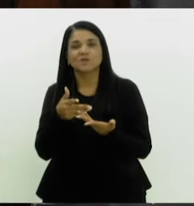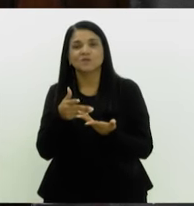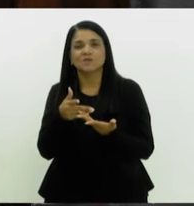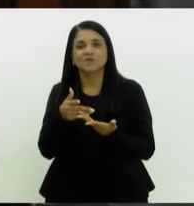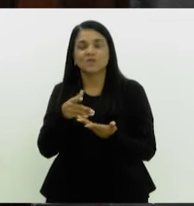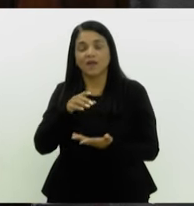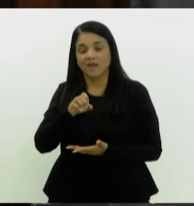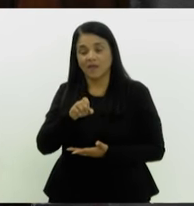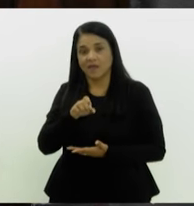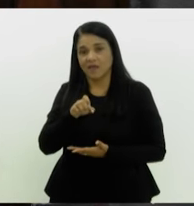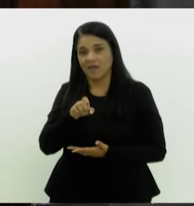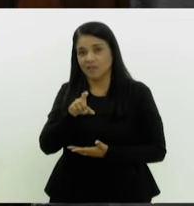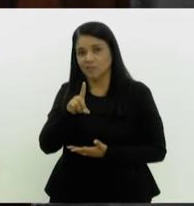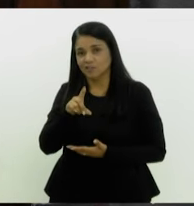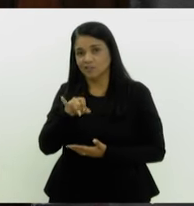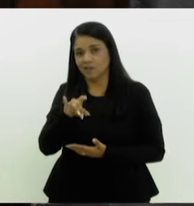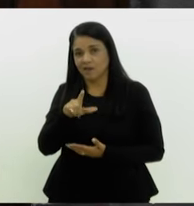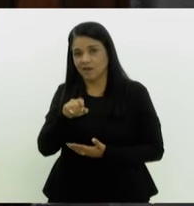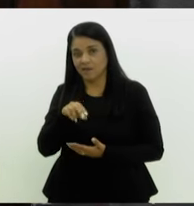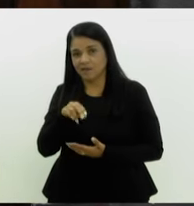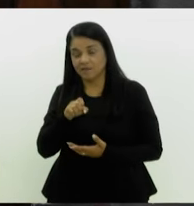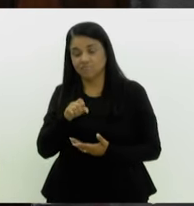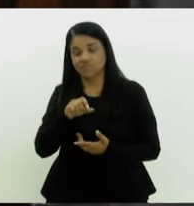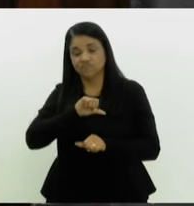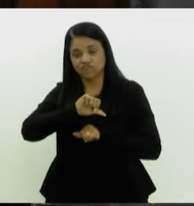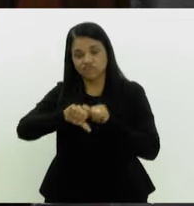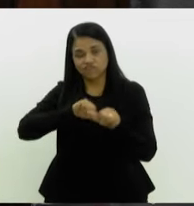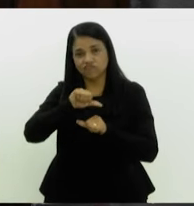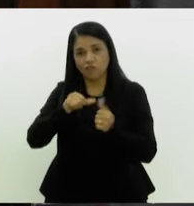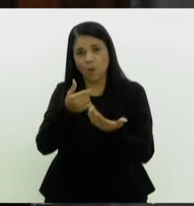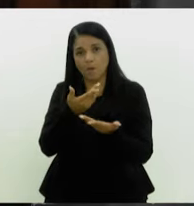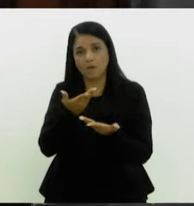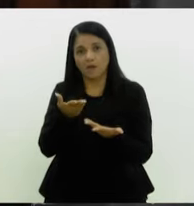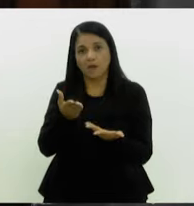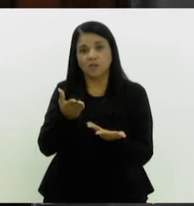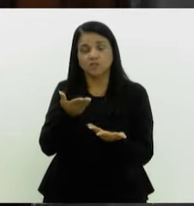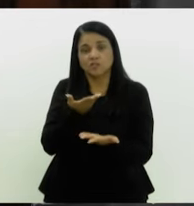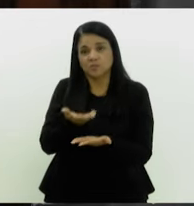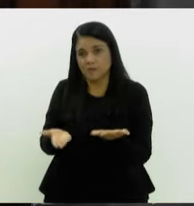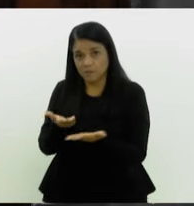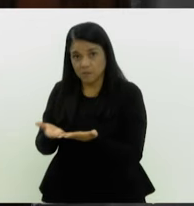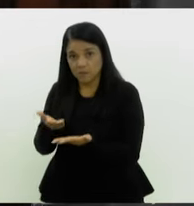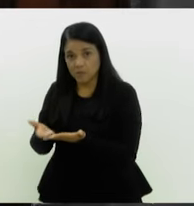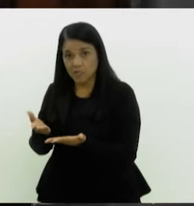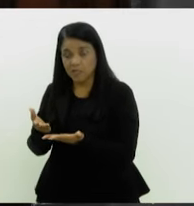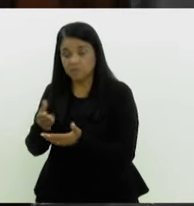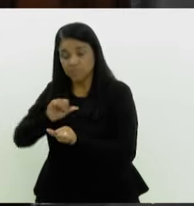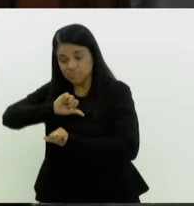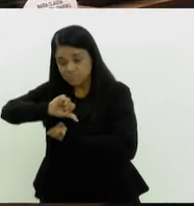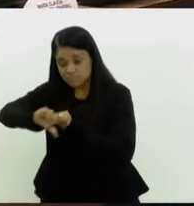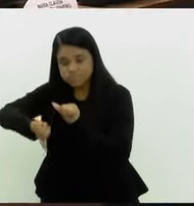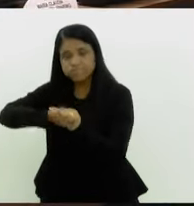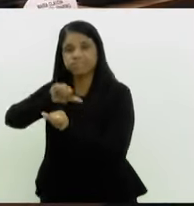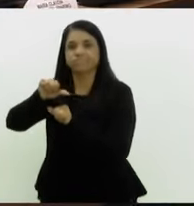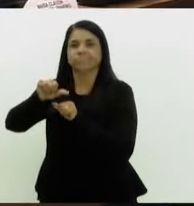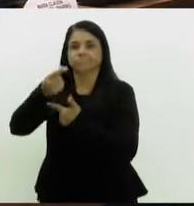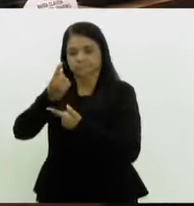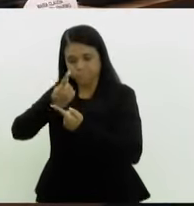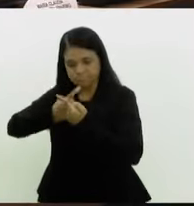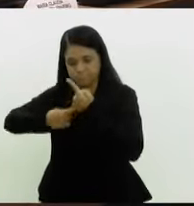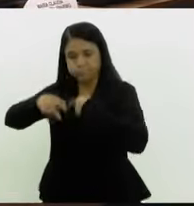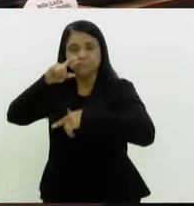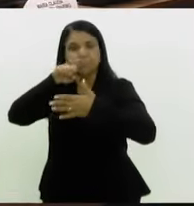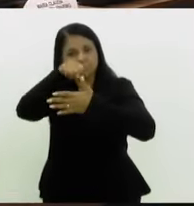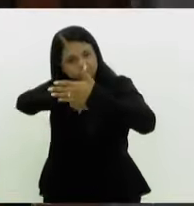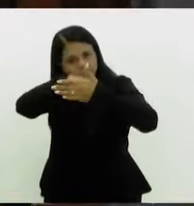o exemplo e a referência de transformar suas perdas em luta suas perdas em luta